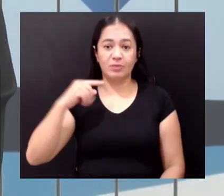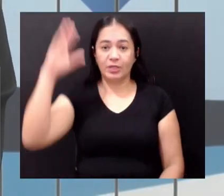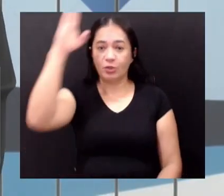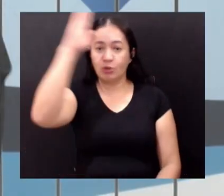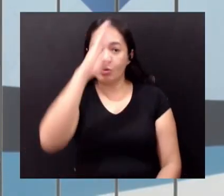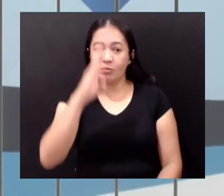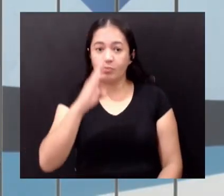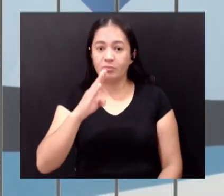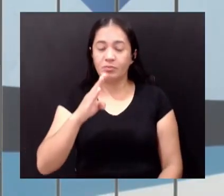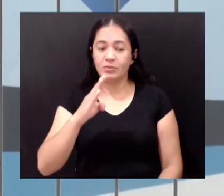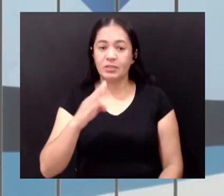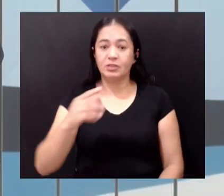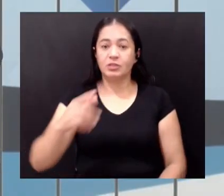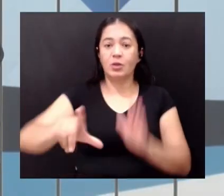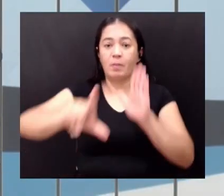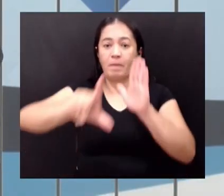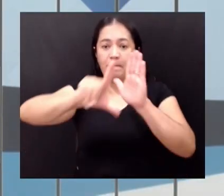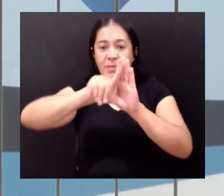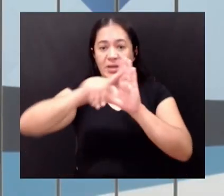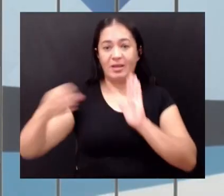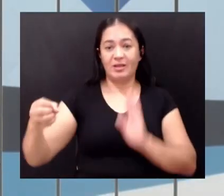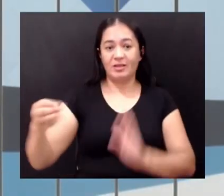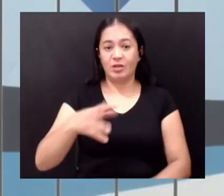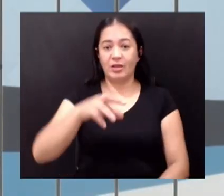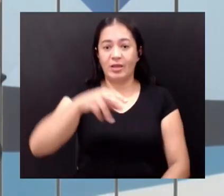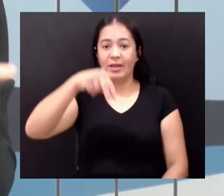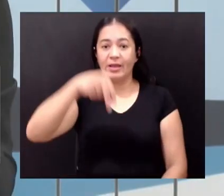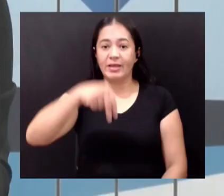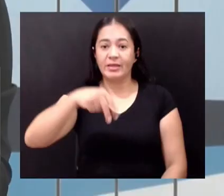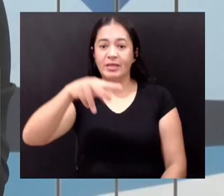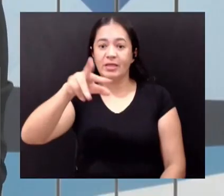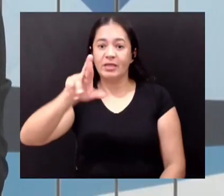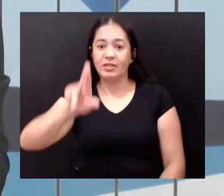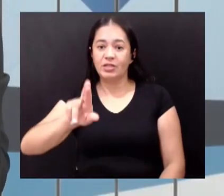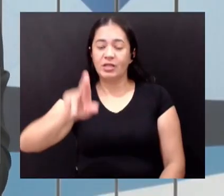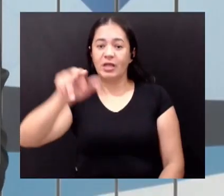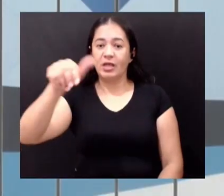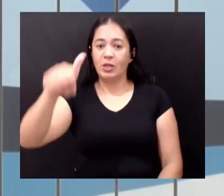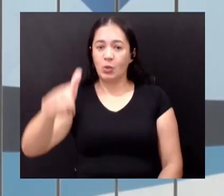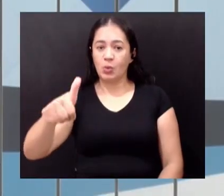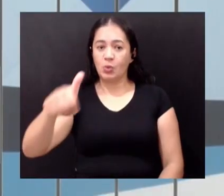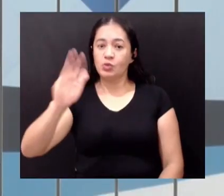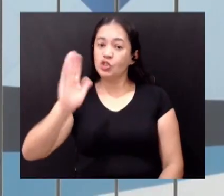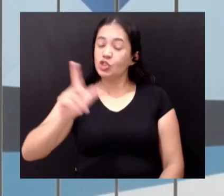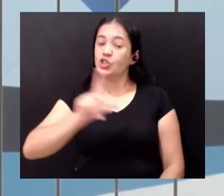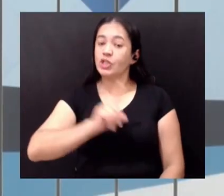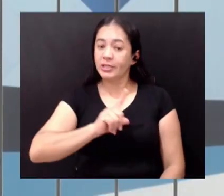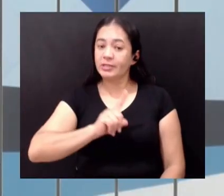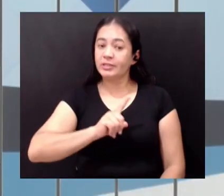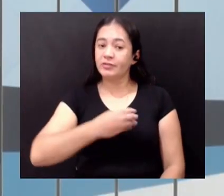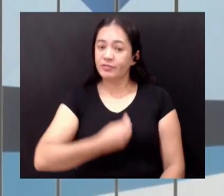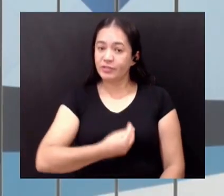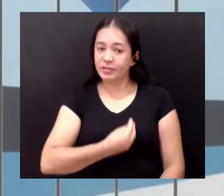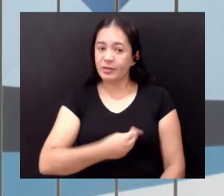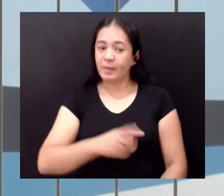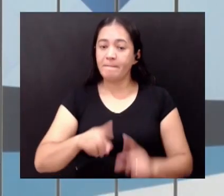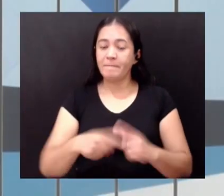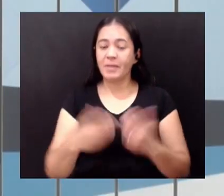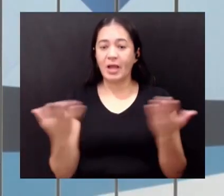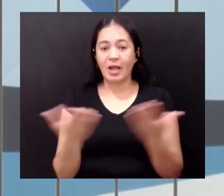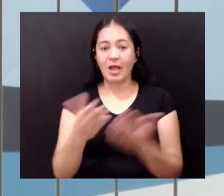nova, que é a NR1, né? Isso. A normativa já existe, mas a gente teve uma atualização e ela trata dos